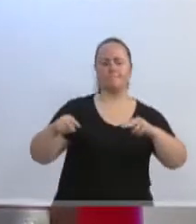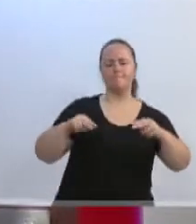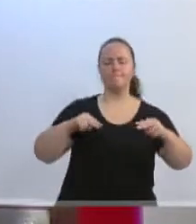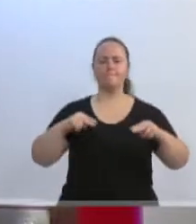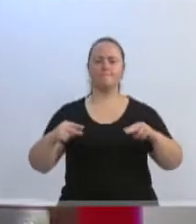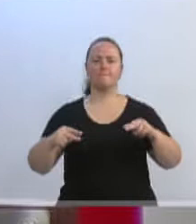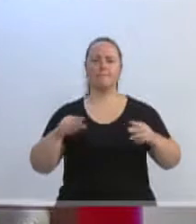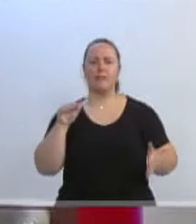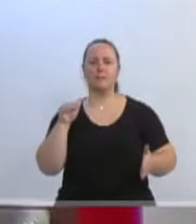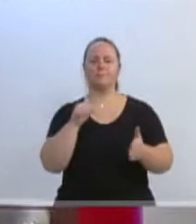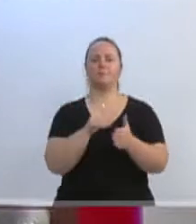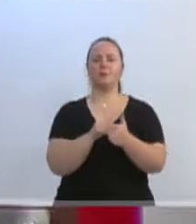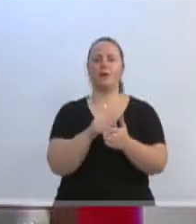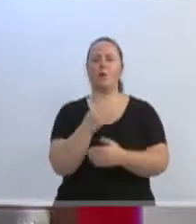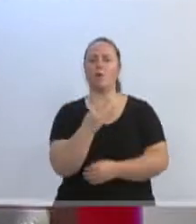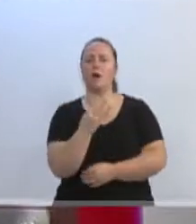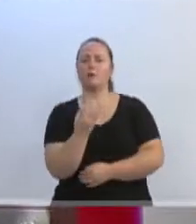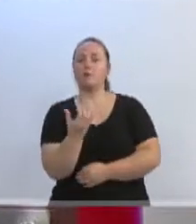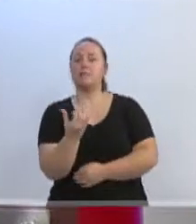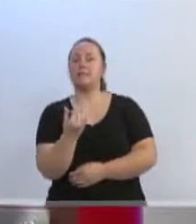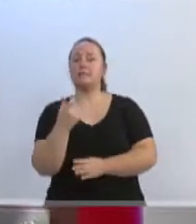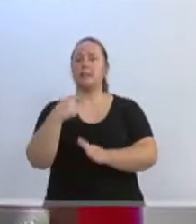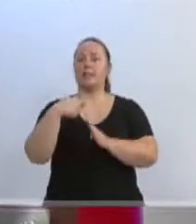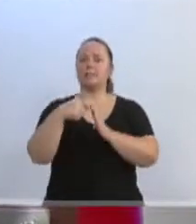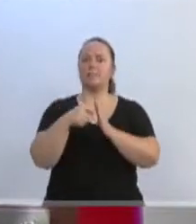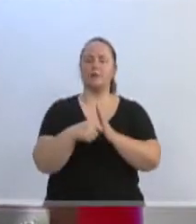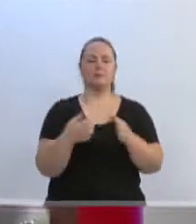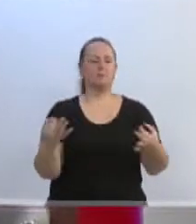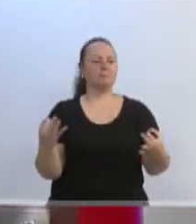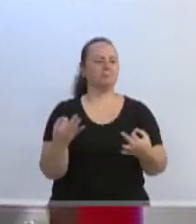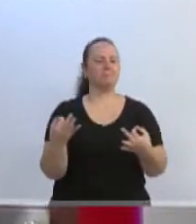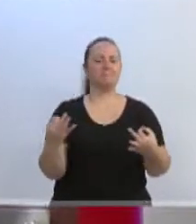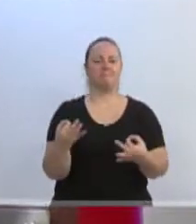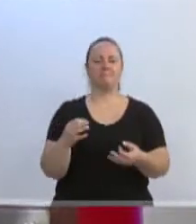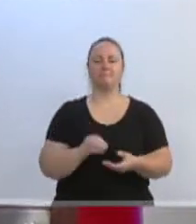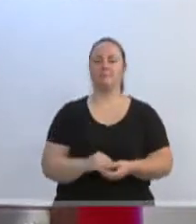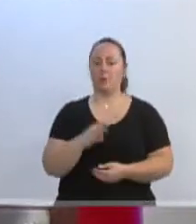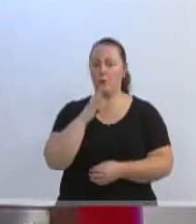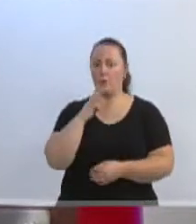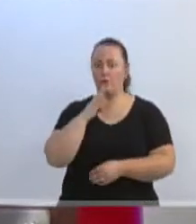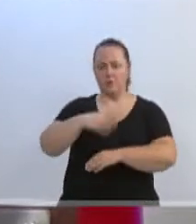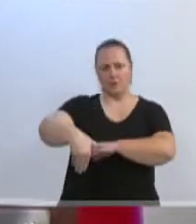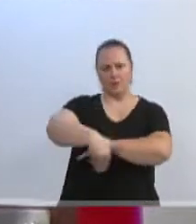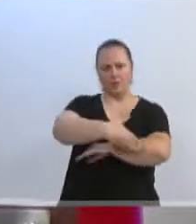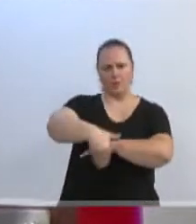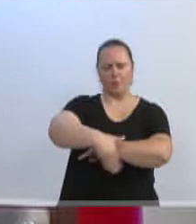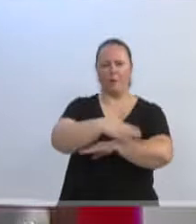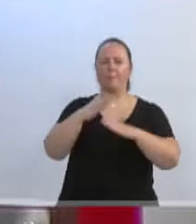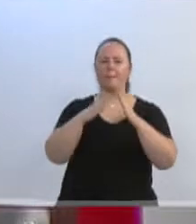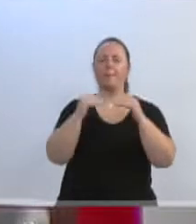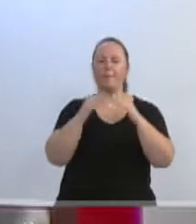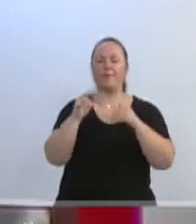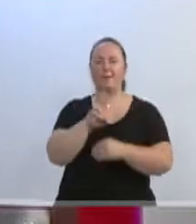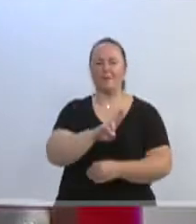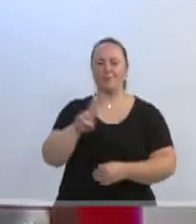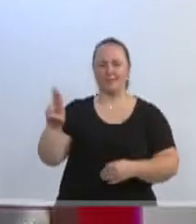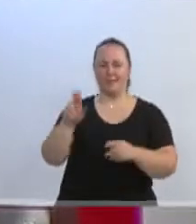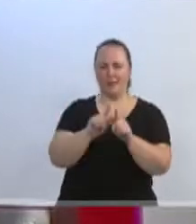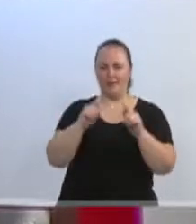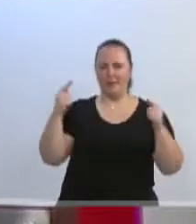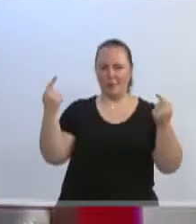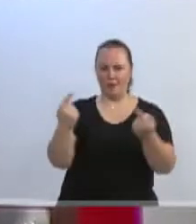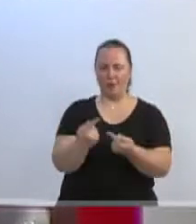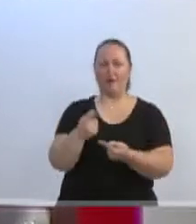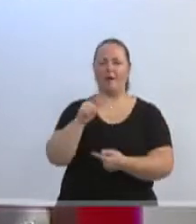até 6 meses dessas vias ficarem em perfeitas condições. Quem conhece a Rua Brusque, eu estive lá no dia de hoje, ela é uma rua bastante